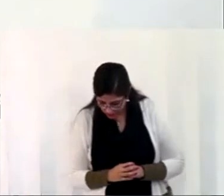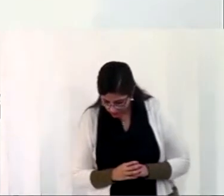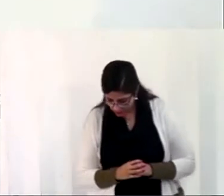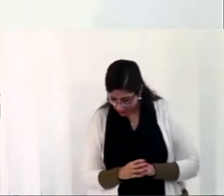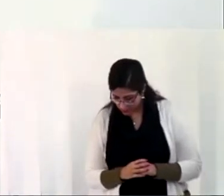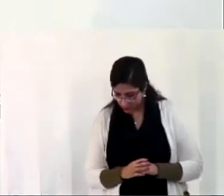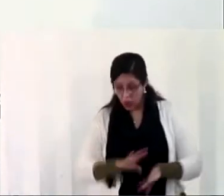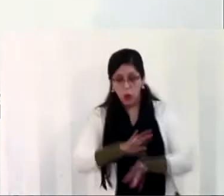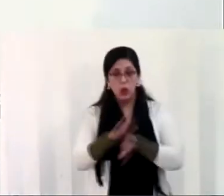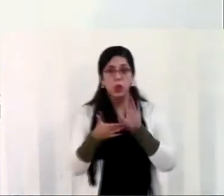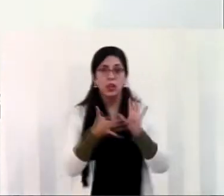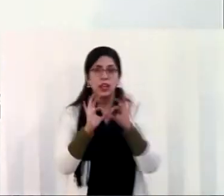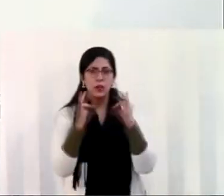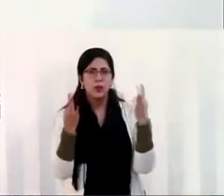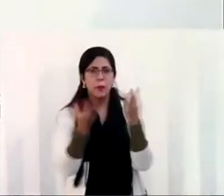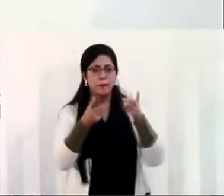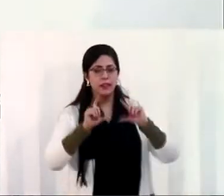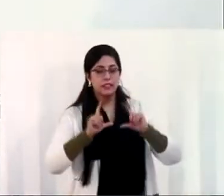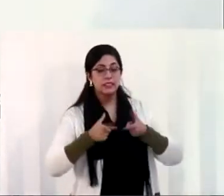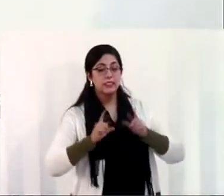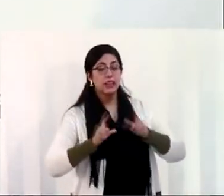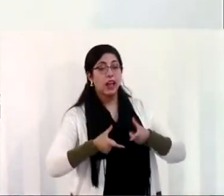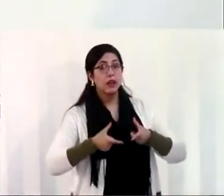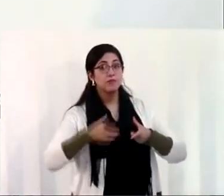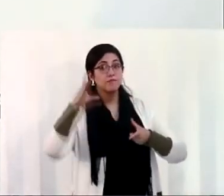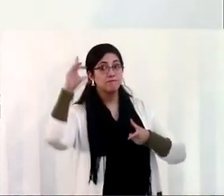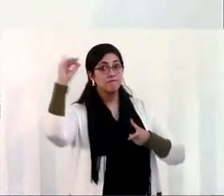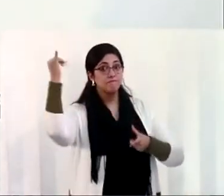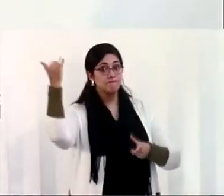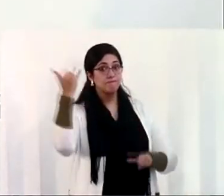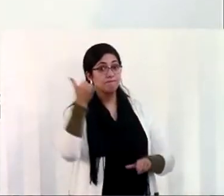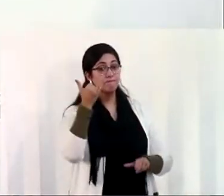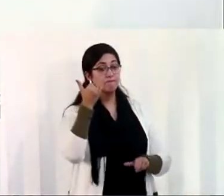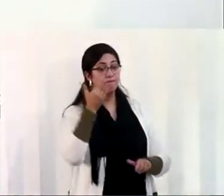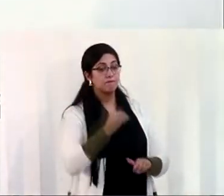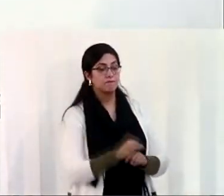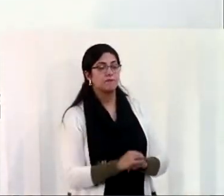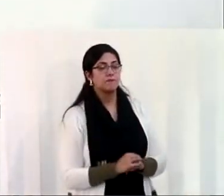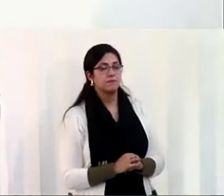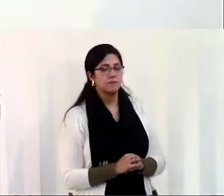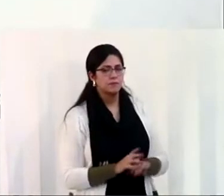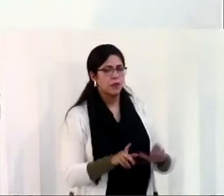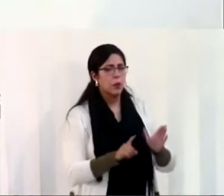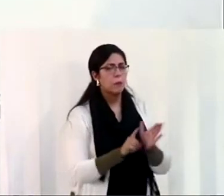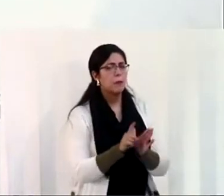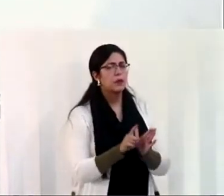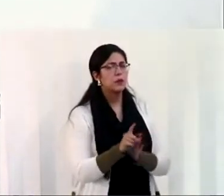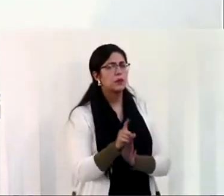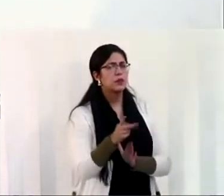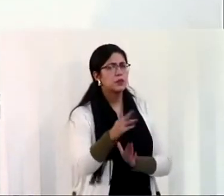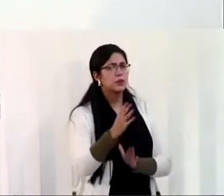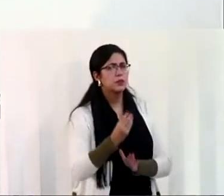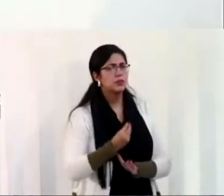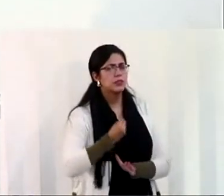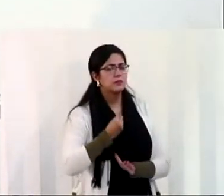de Israel. Assim diz o Senhor. E aí Deus começa a fazer perguntas. Vocês me acham injusto?